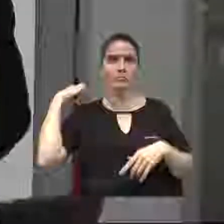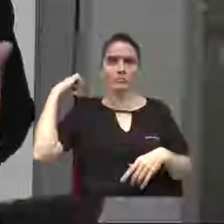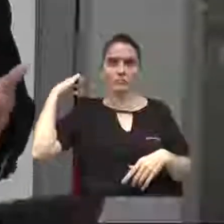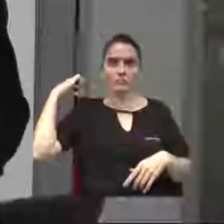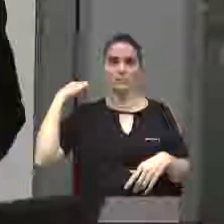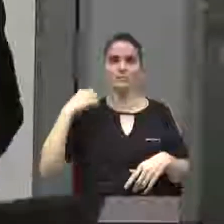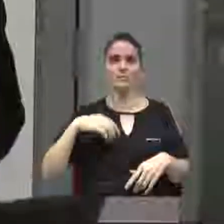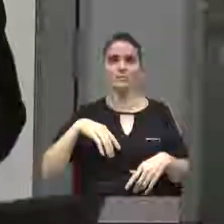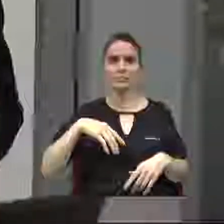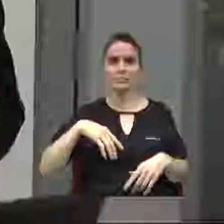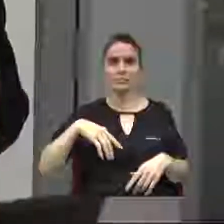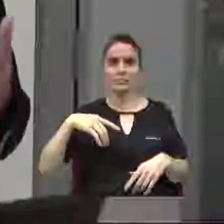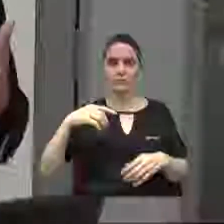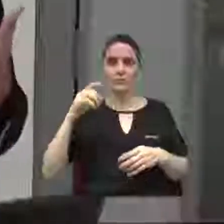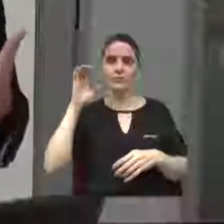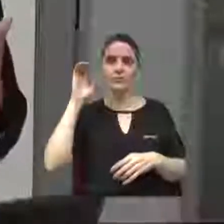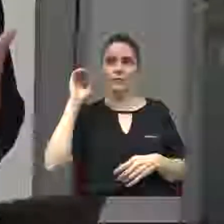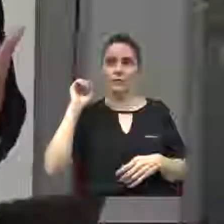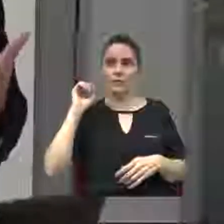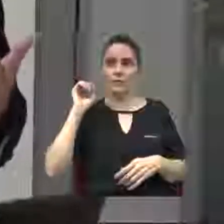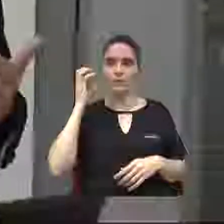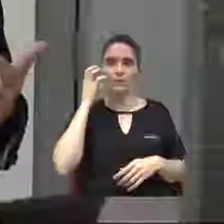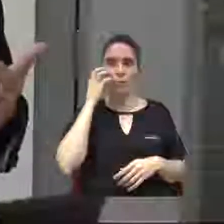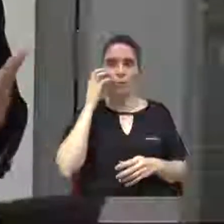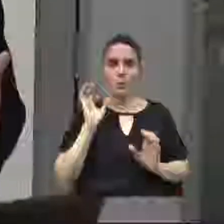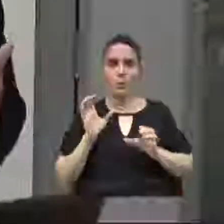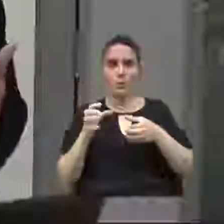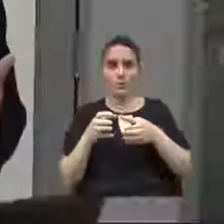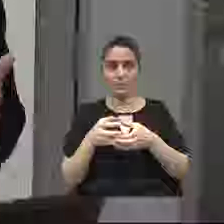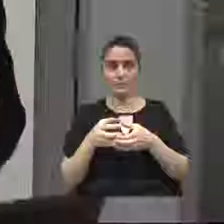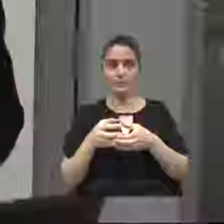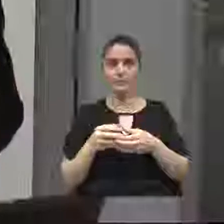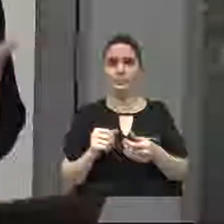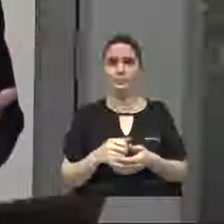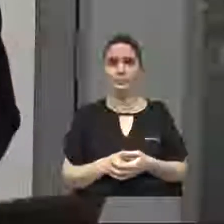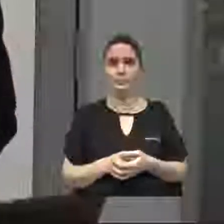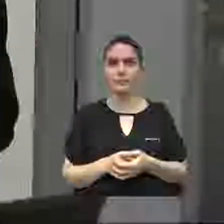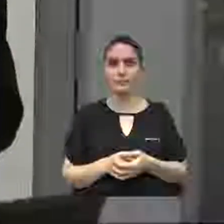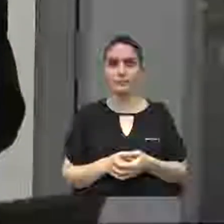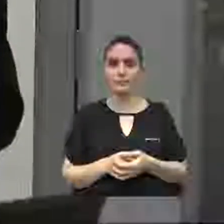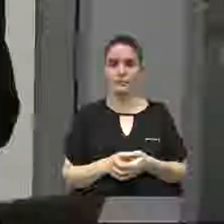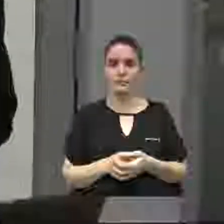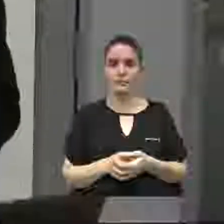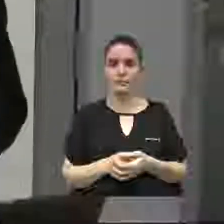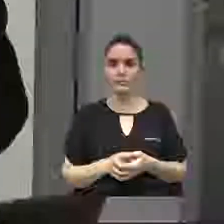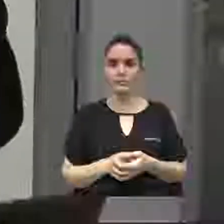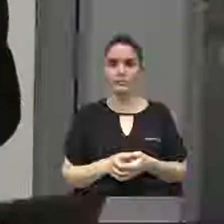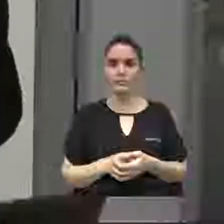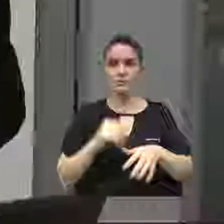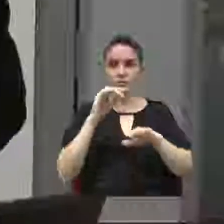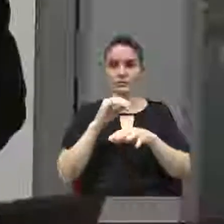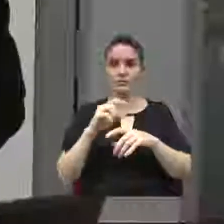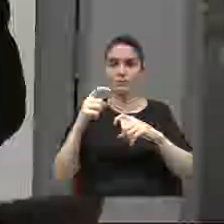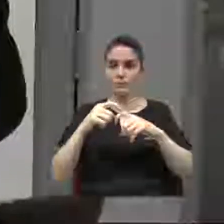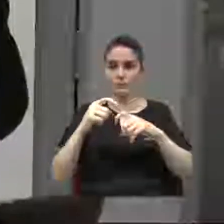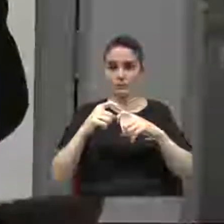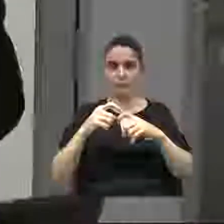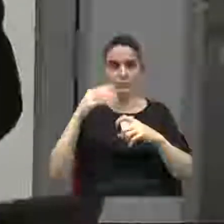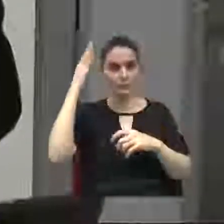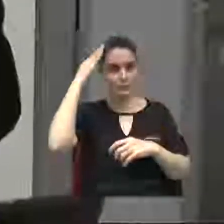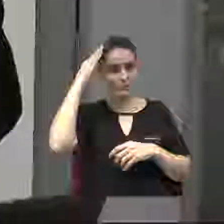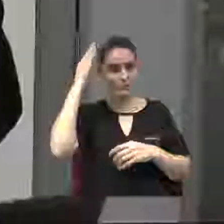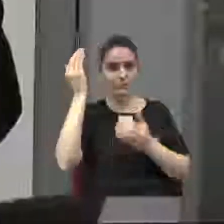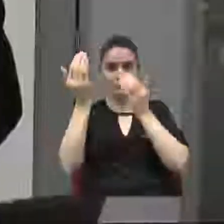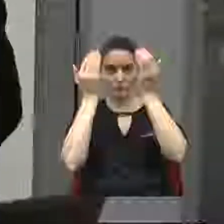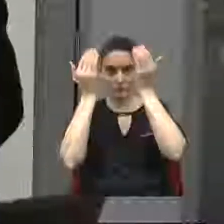fazer a aplicabilidade desses tão necessitados testes neuropsicológicos, onde dão um acerto,